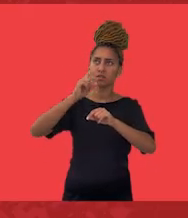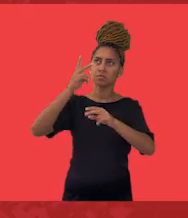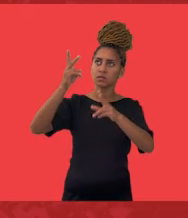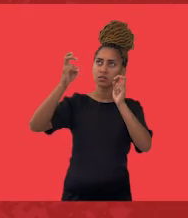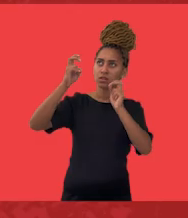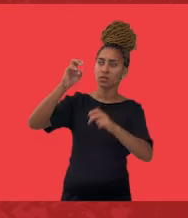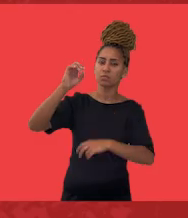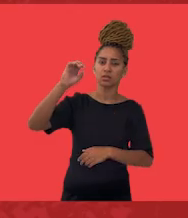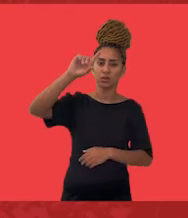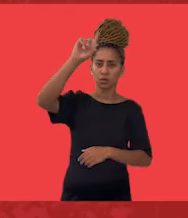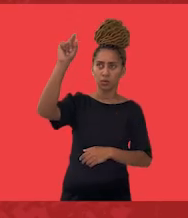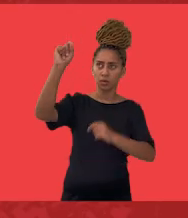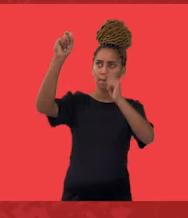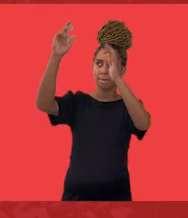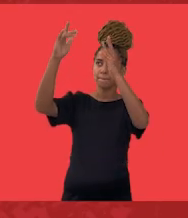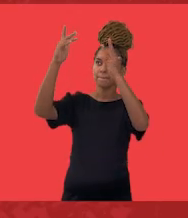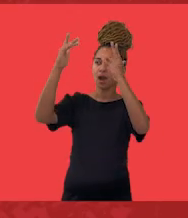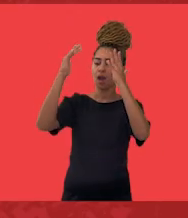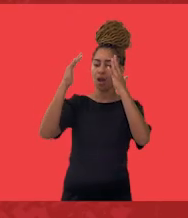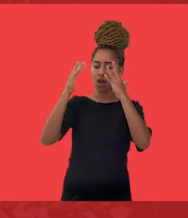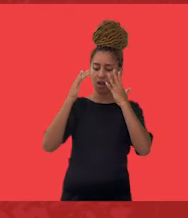um bolero rasgado,